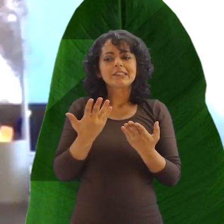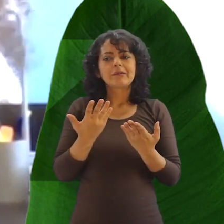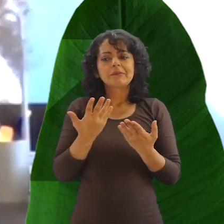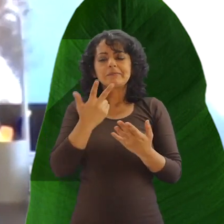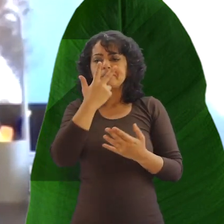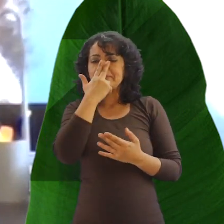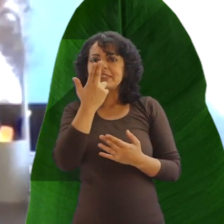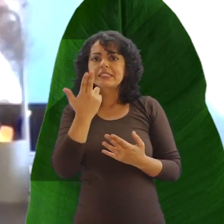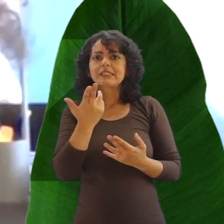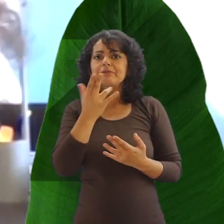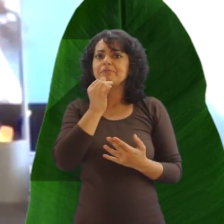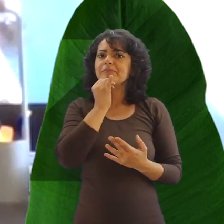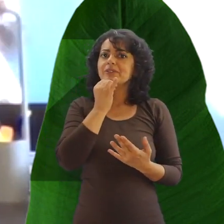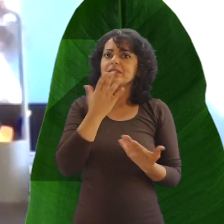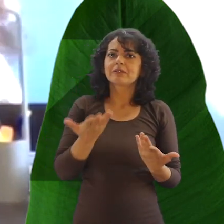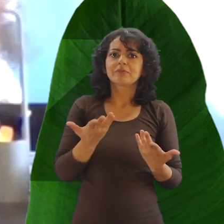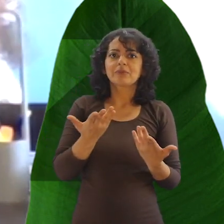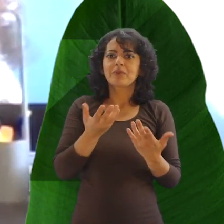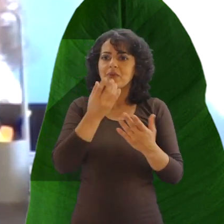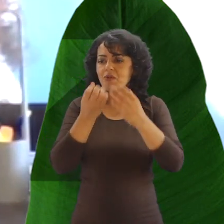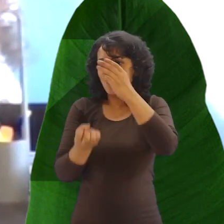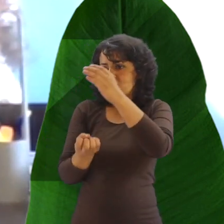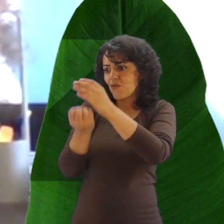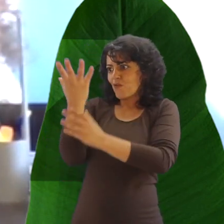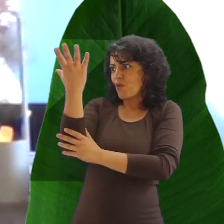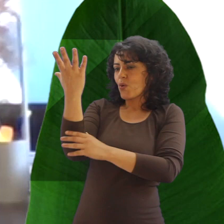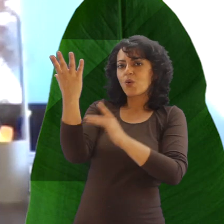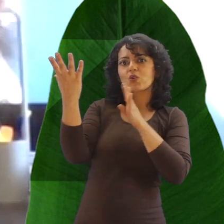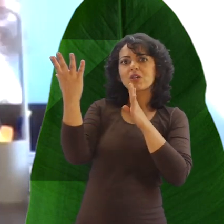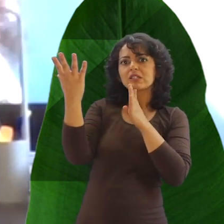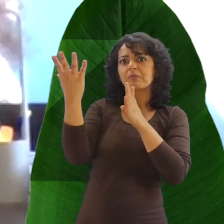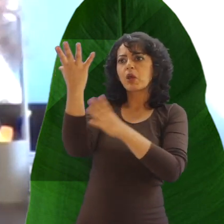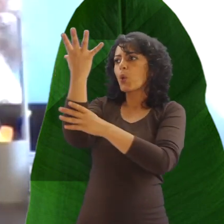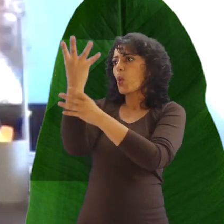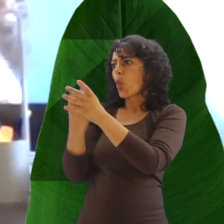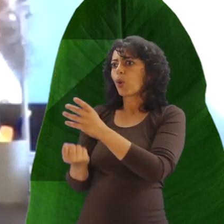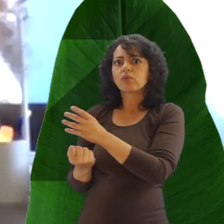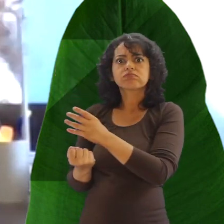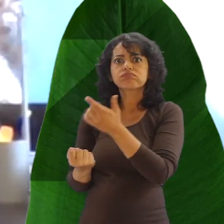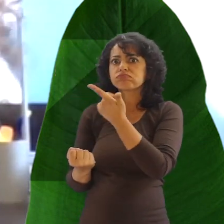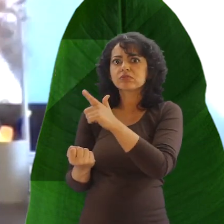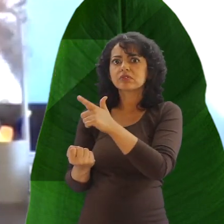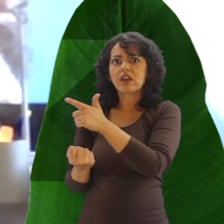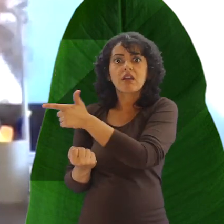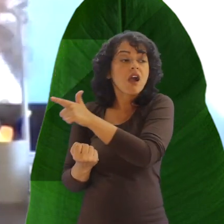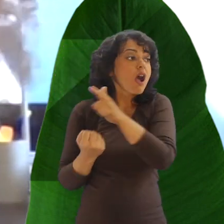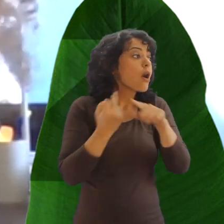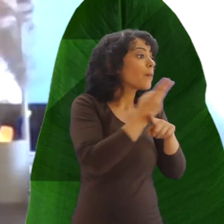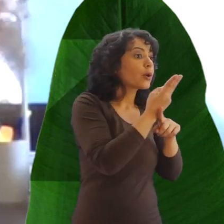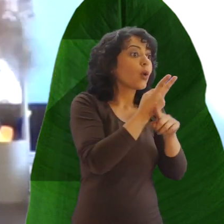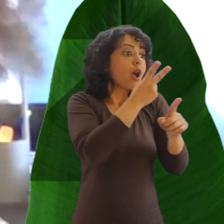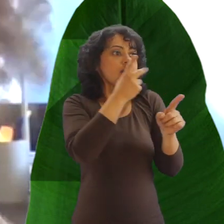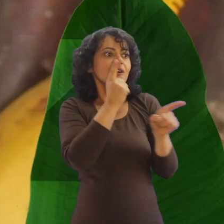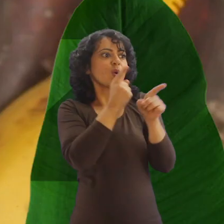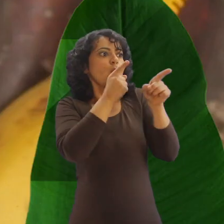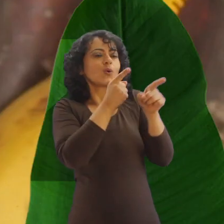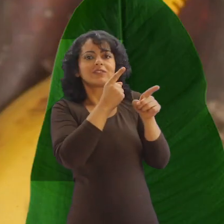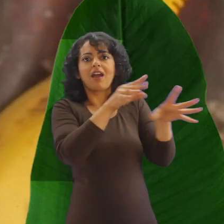às vezes, de nossa fonte secou. Então, alguém achou uma fonte que ainda tem água ali, eu vou beber.